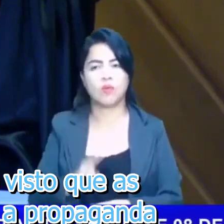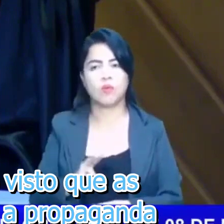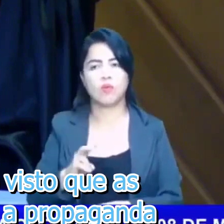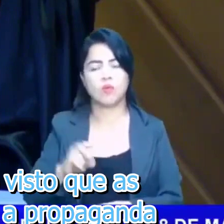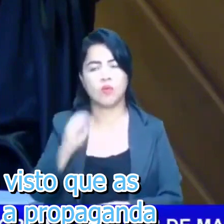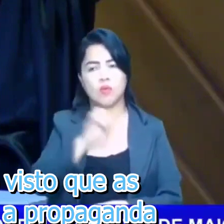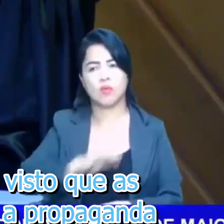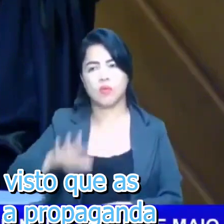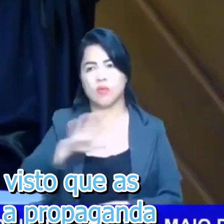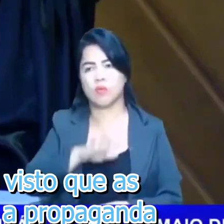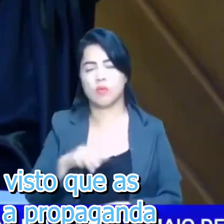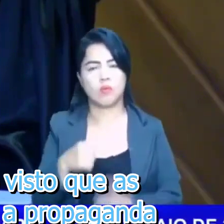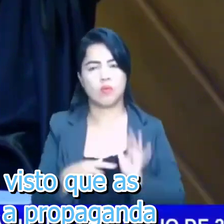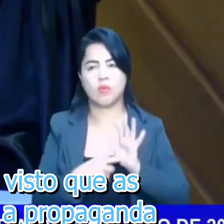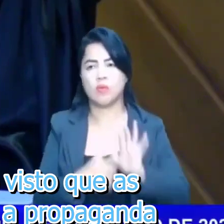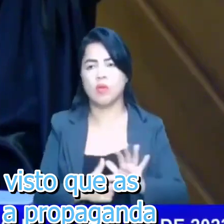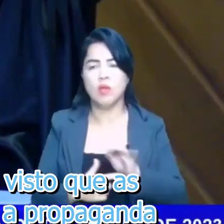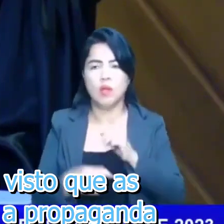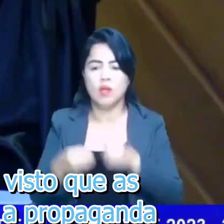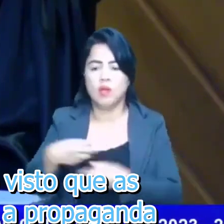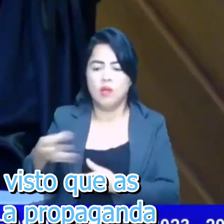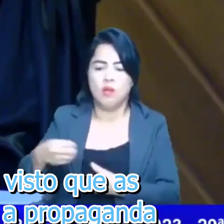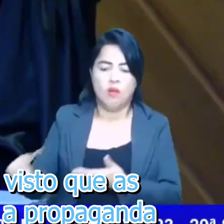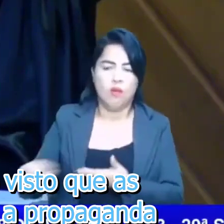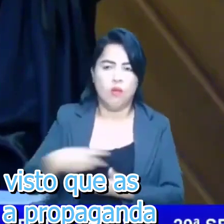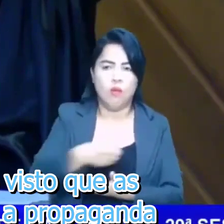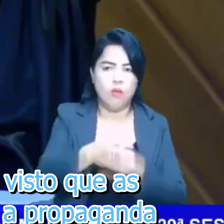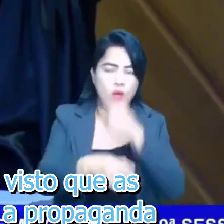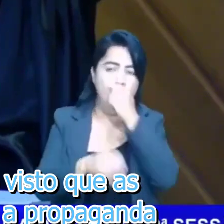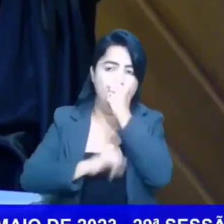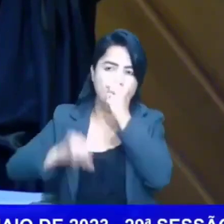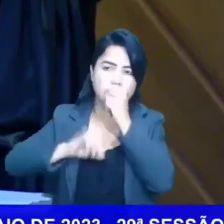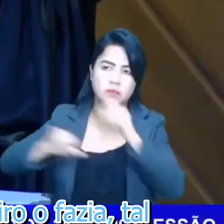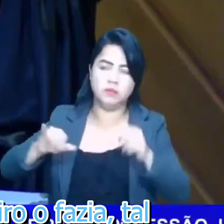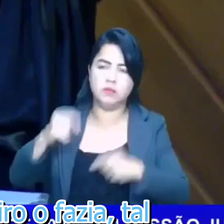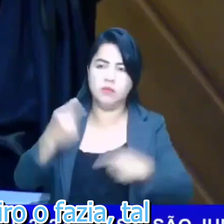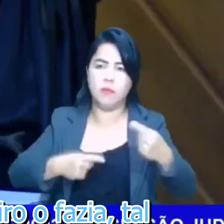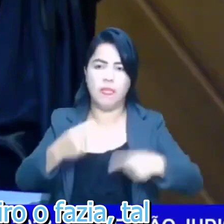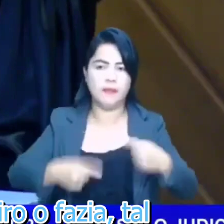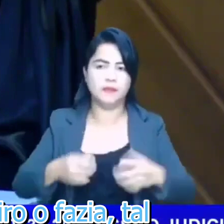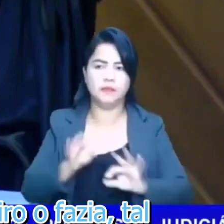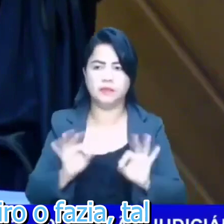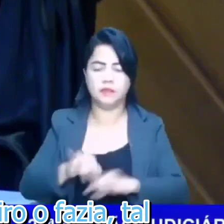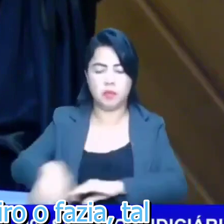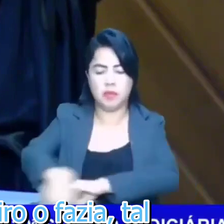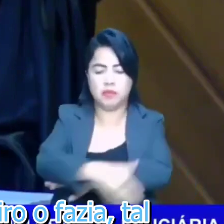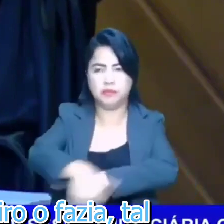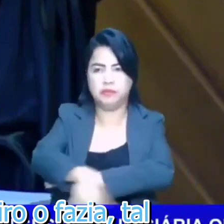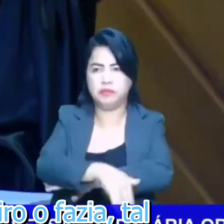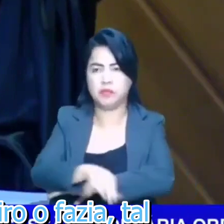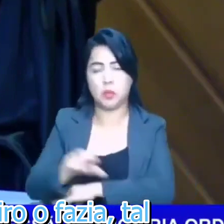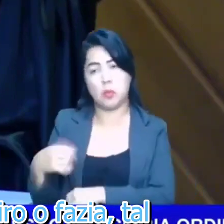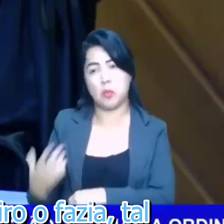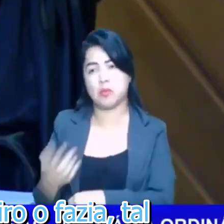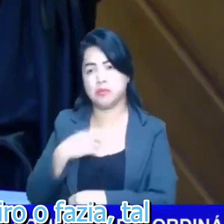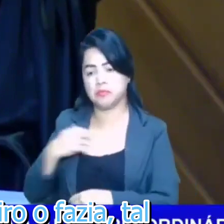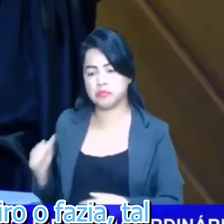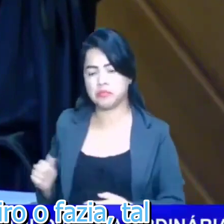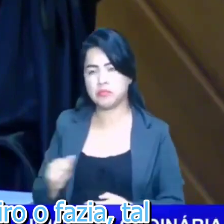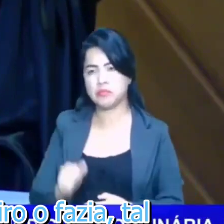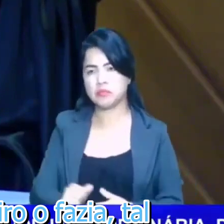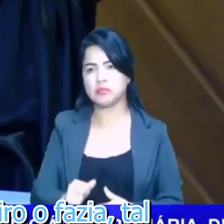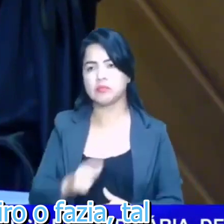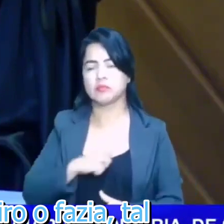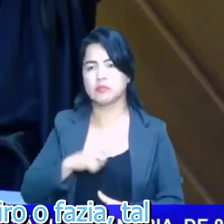imagens anexadas não mostram a representada espalhando a propaganda pela via pública ou ao menos, a sua presença no local